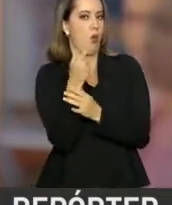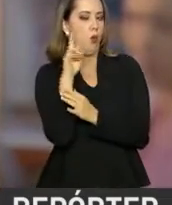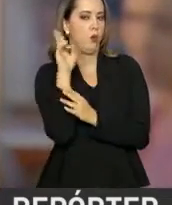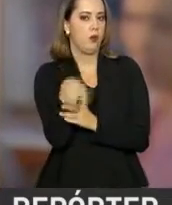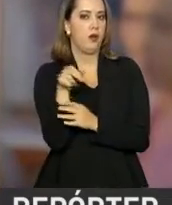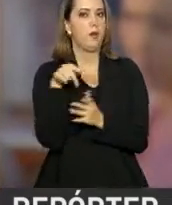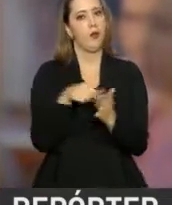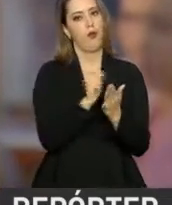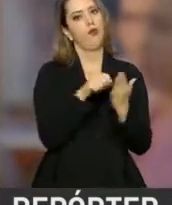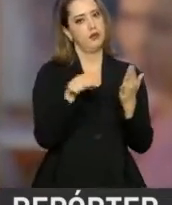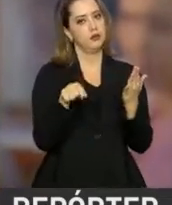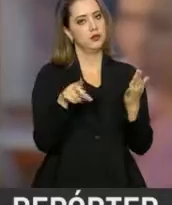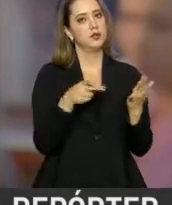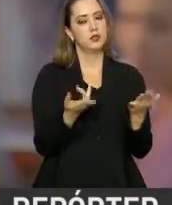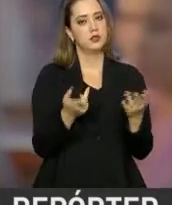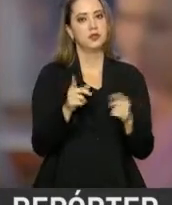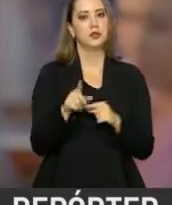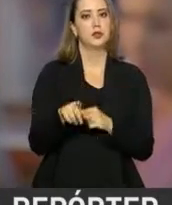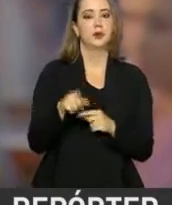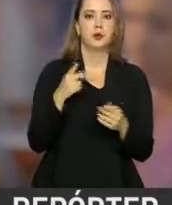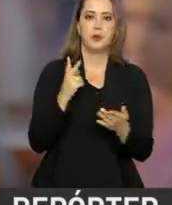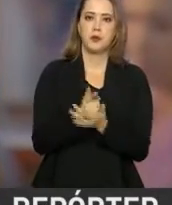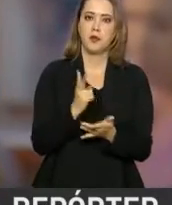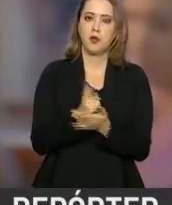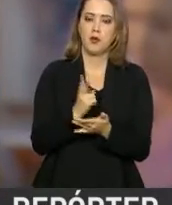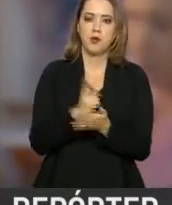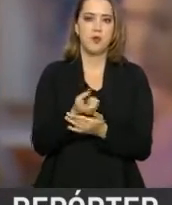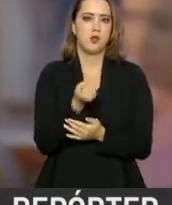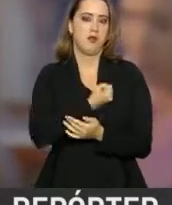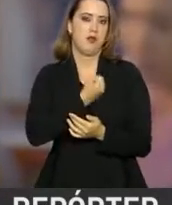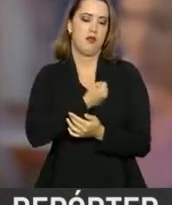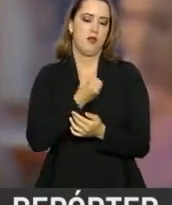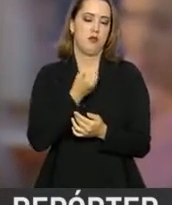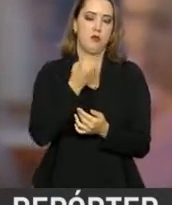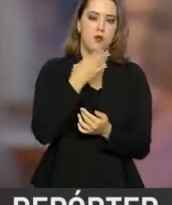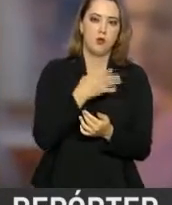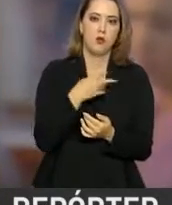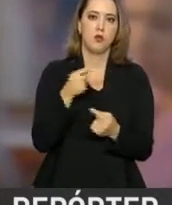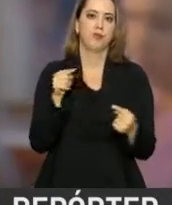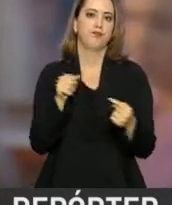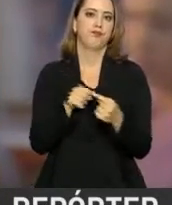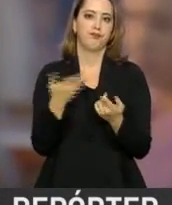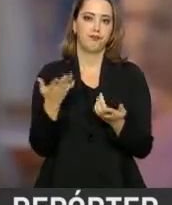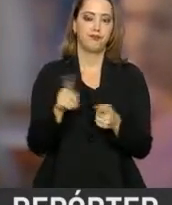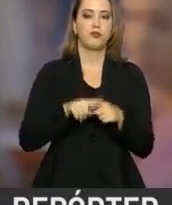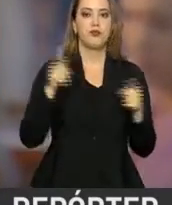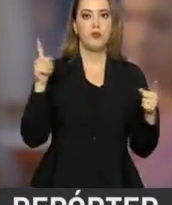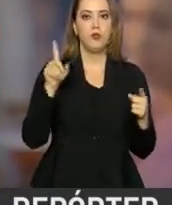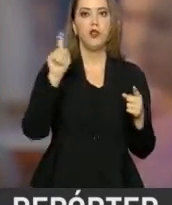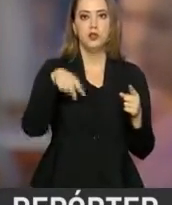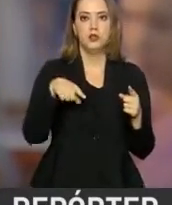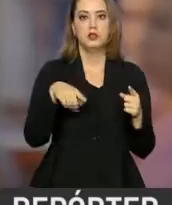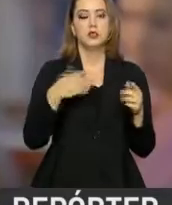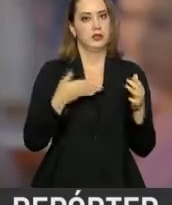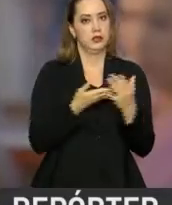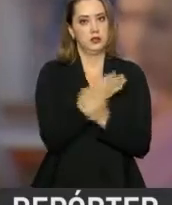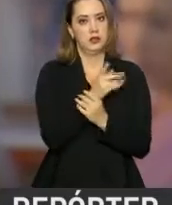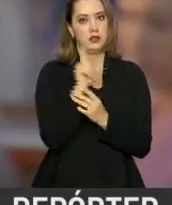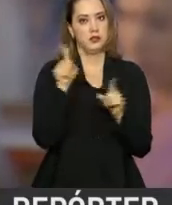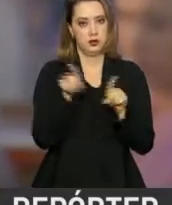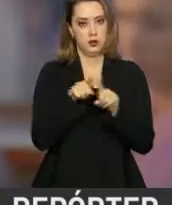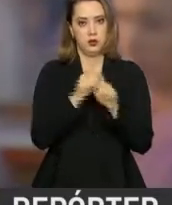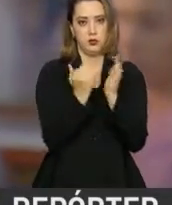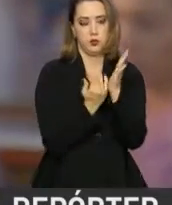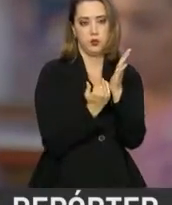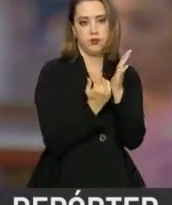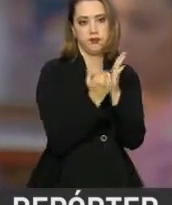independentemente do desempenho que essa pessoa tenha tido na parte objetiva além disso a redação é classificatória que ainda que a